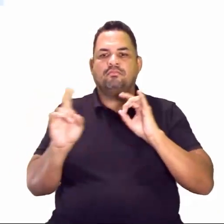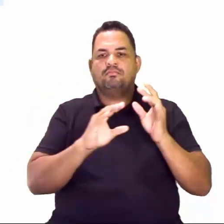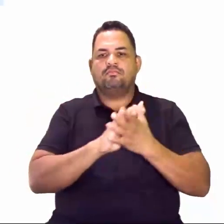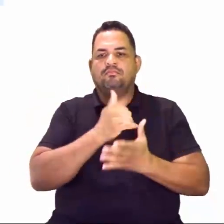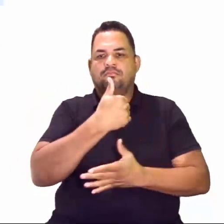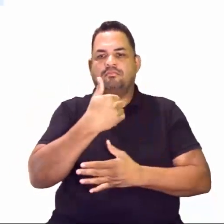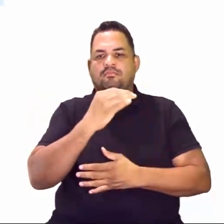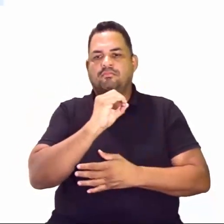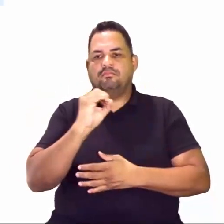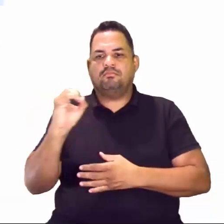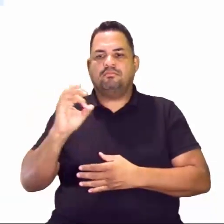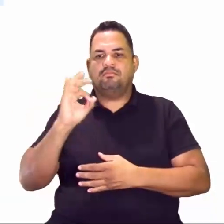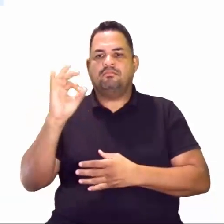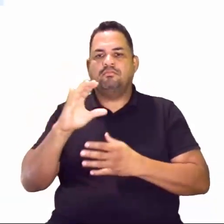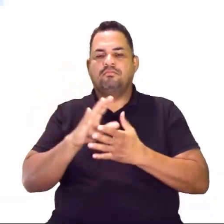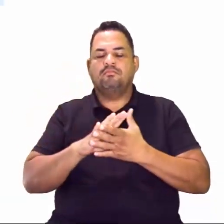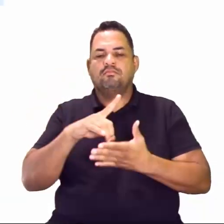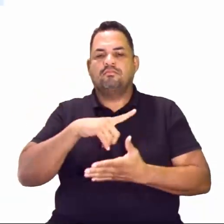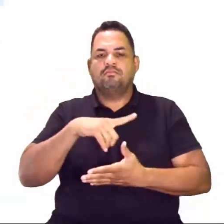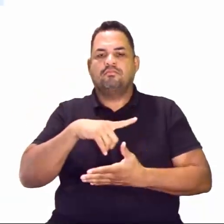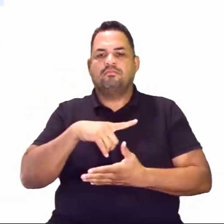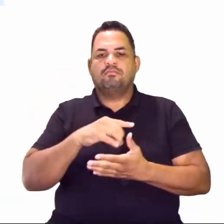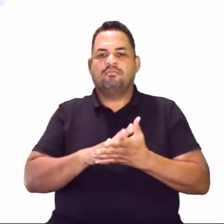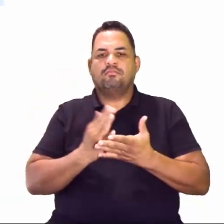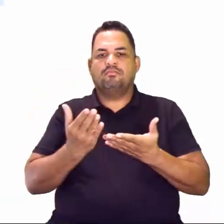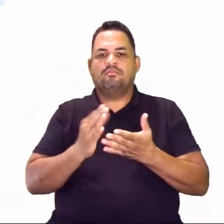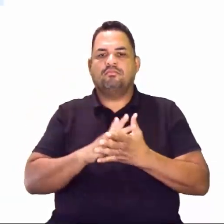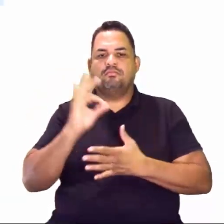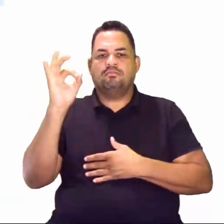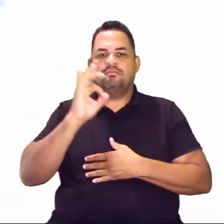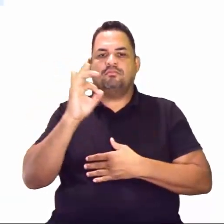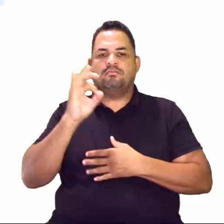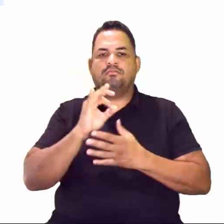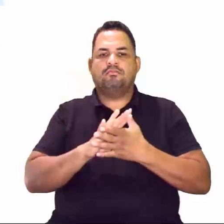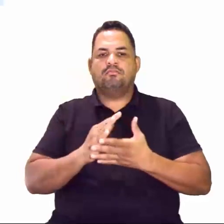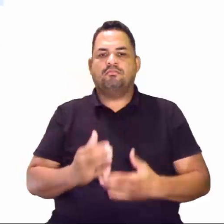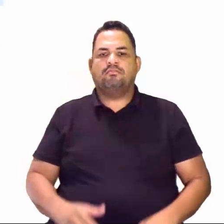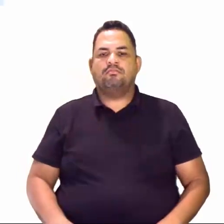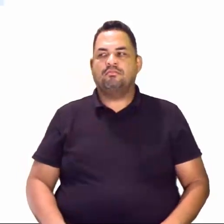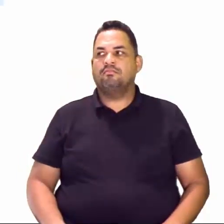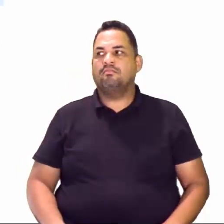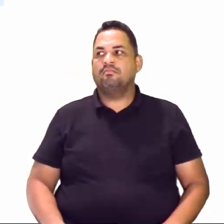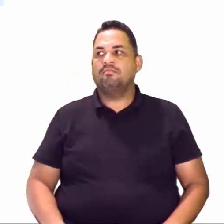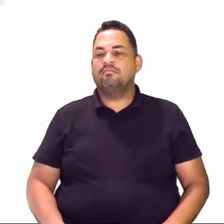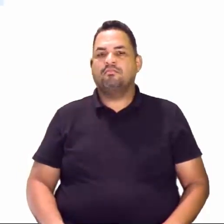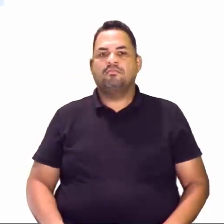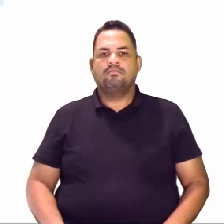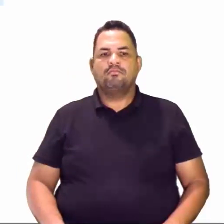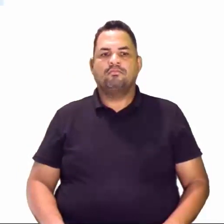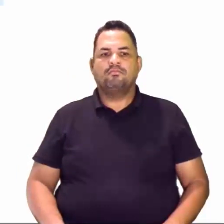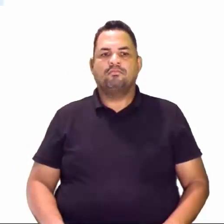100 unidades, nós temos então essa porcentagem determinada, tá?